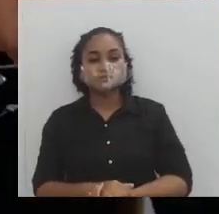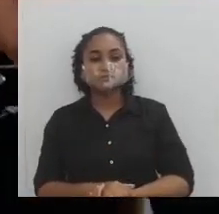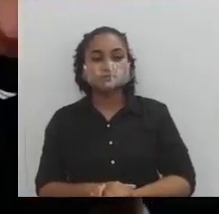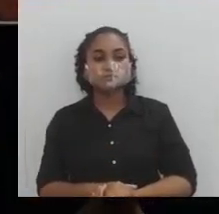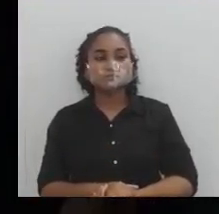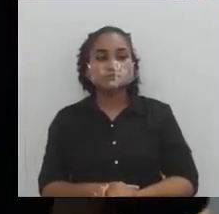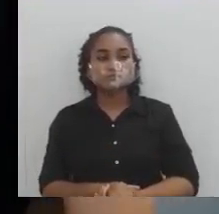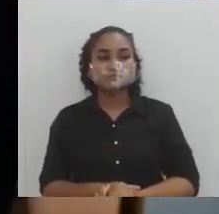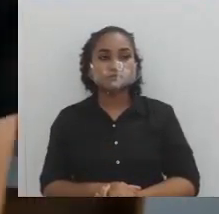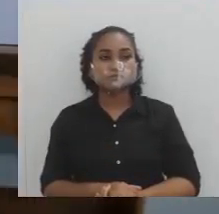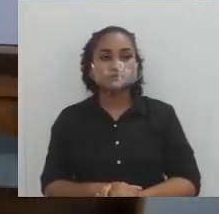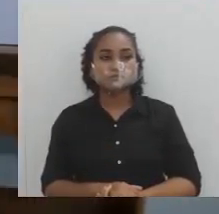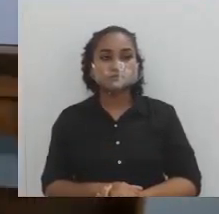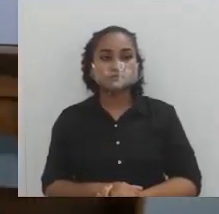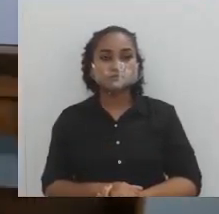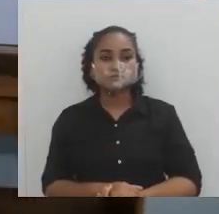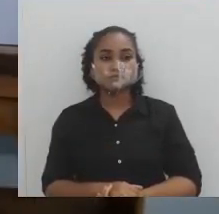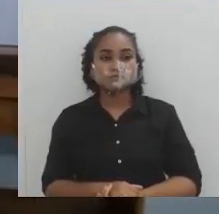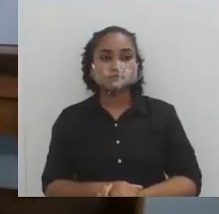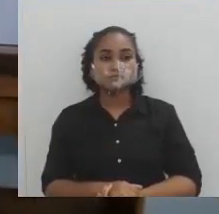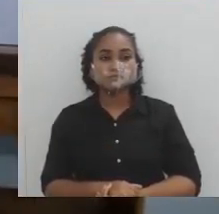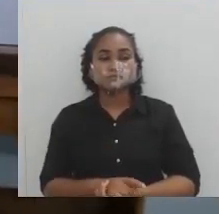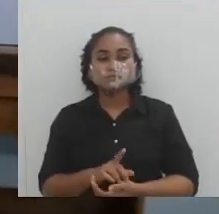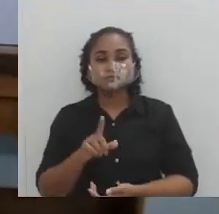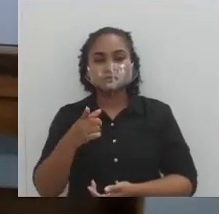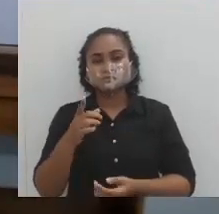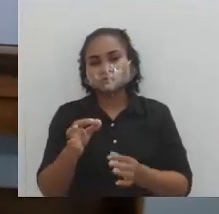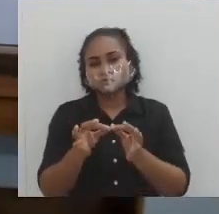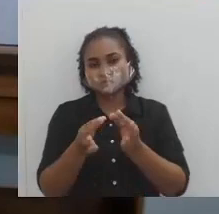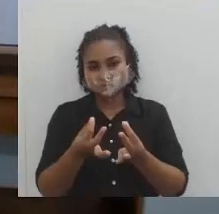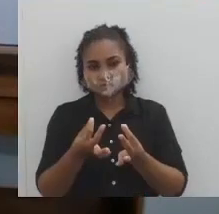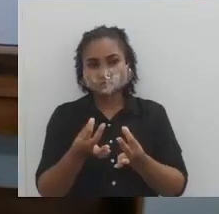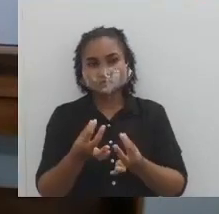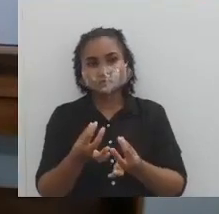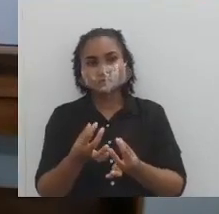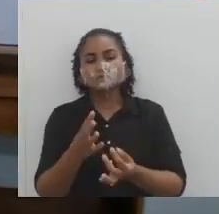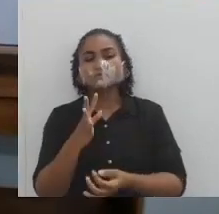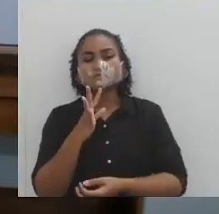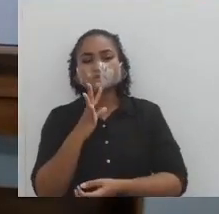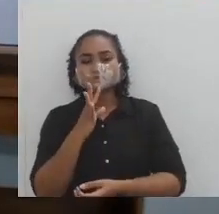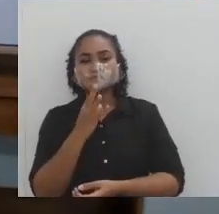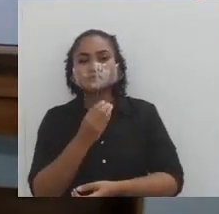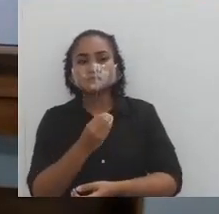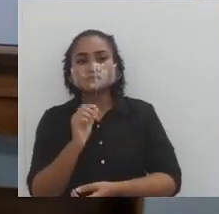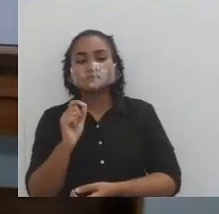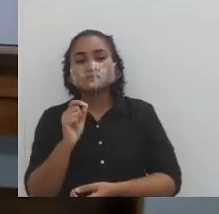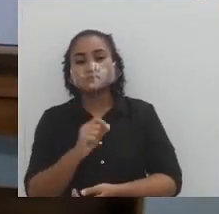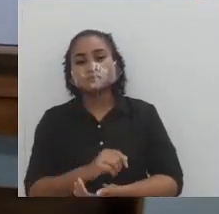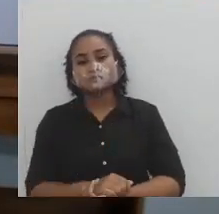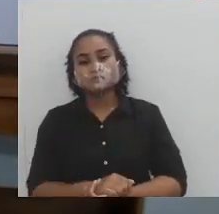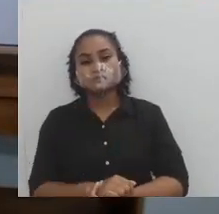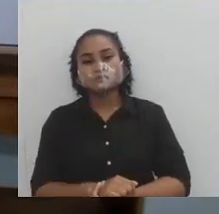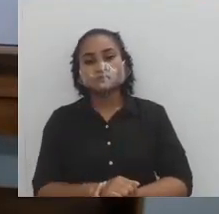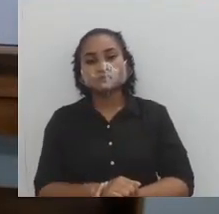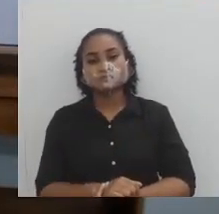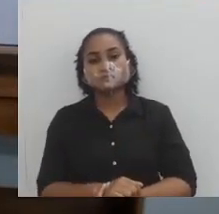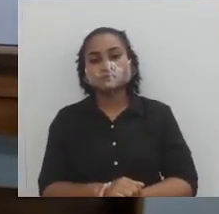Trouxe esse aqui que é bem simplesinho, mas é bem conhecido, que é